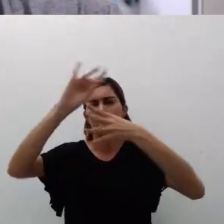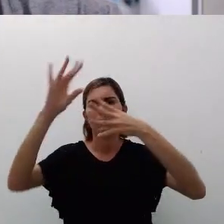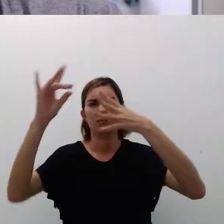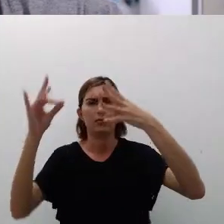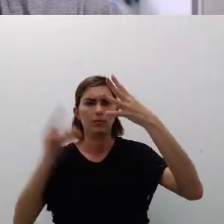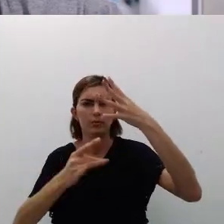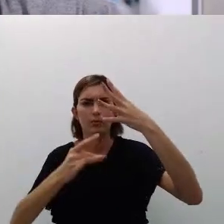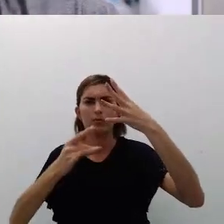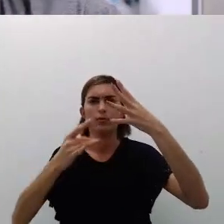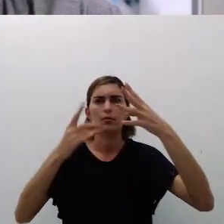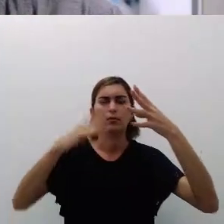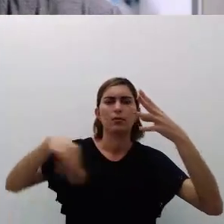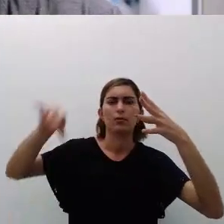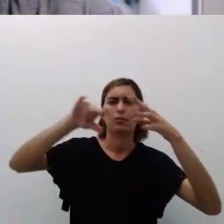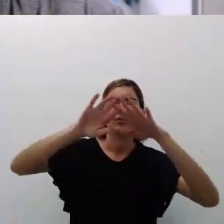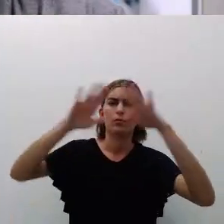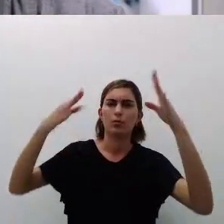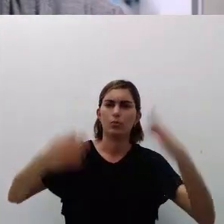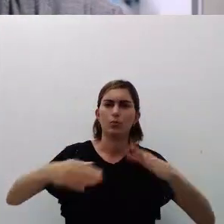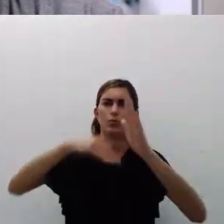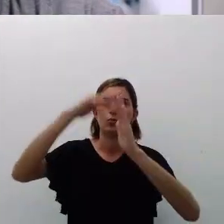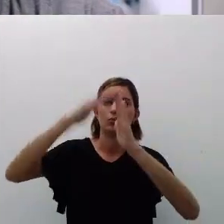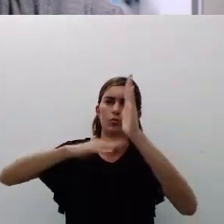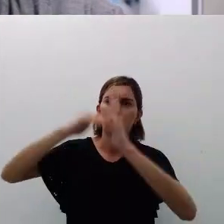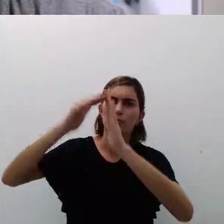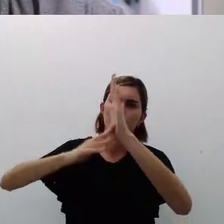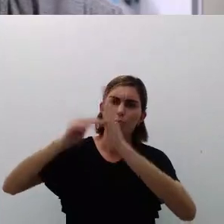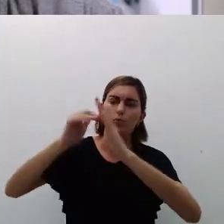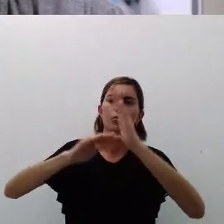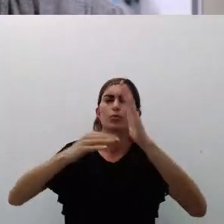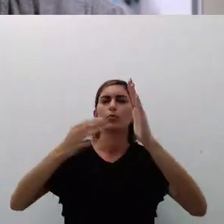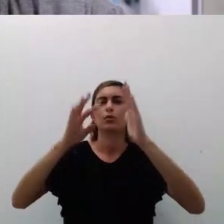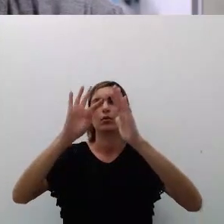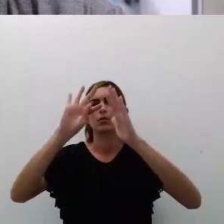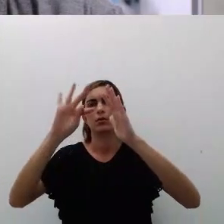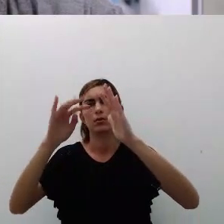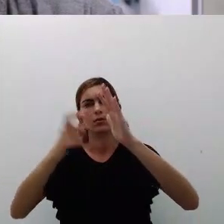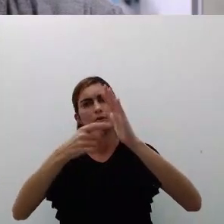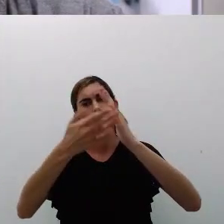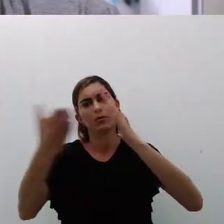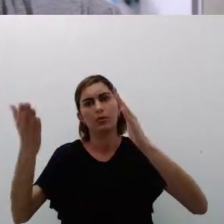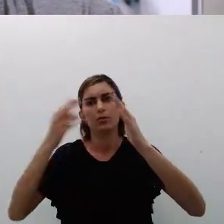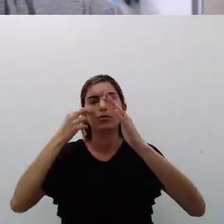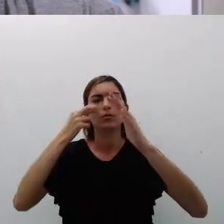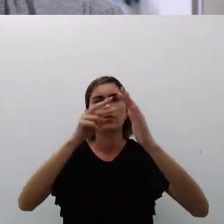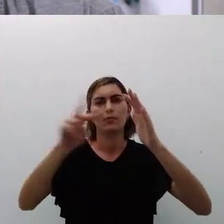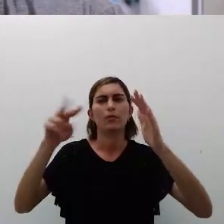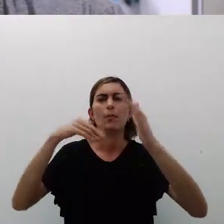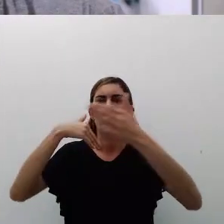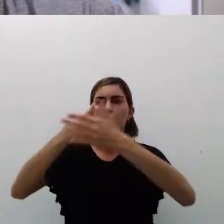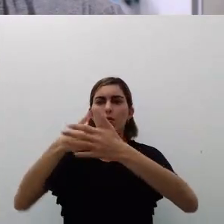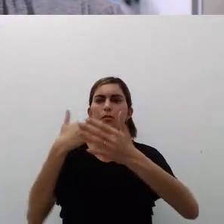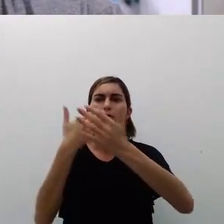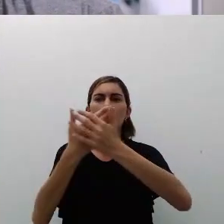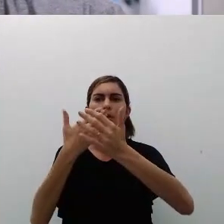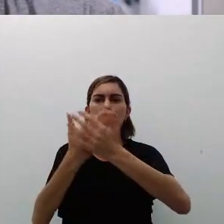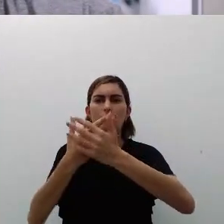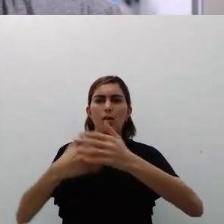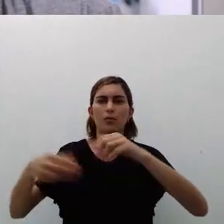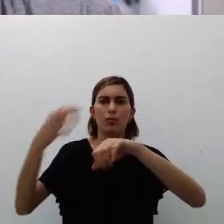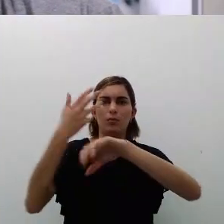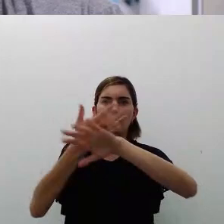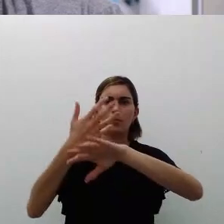luz, textura, e isso a gente vai ver na nossa próxima aula da competência 3. Depois que você identifica